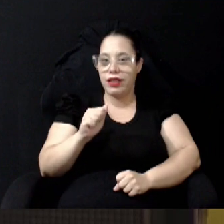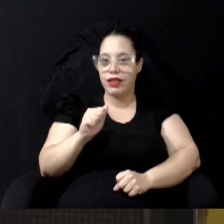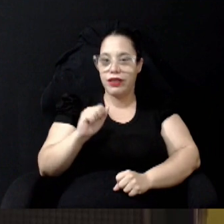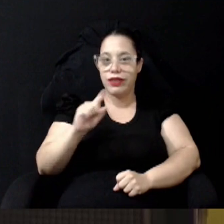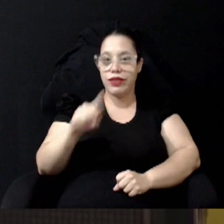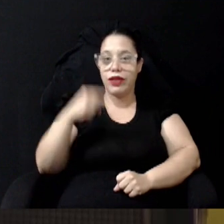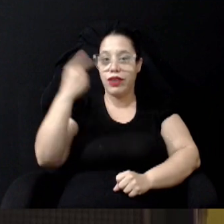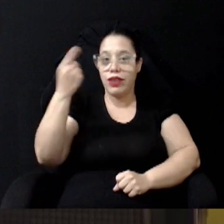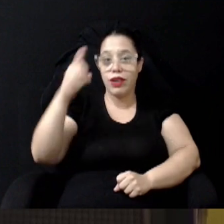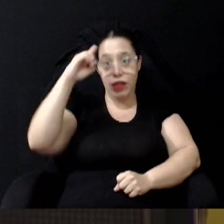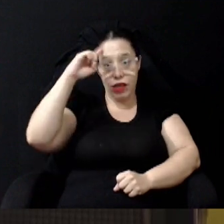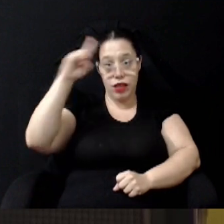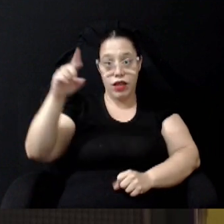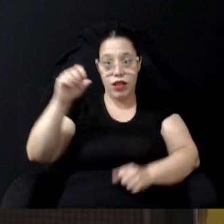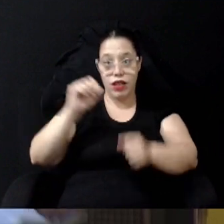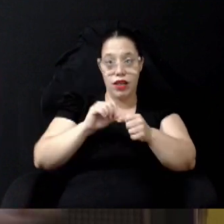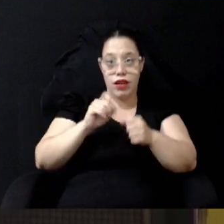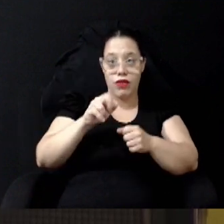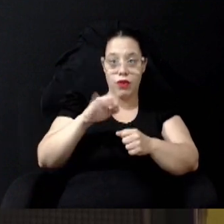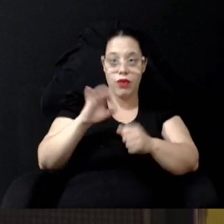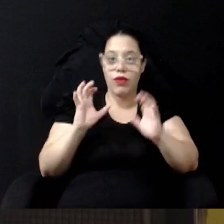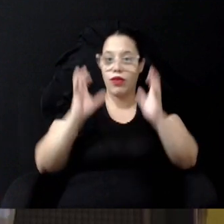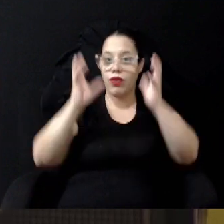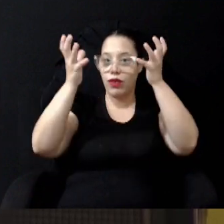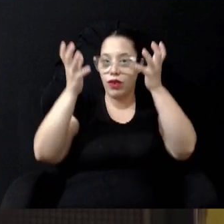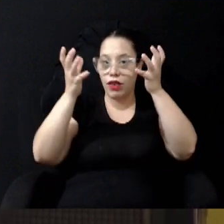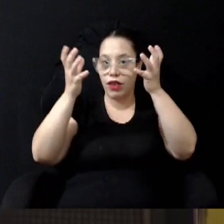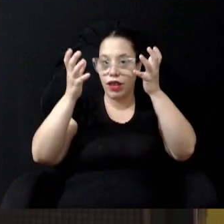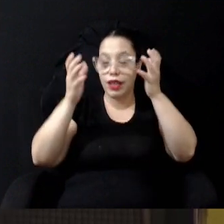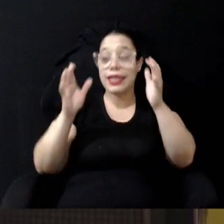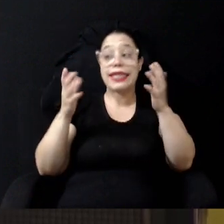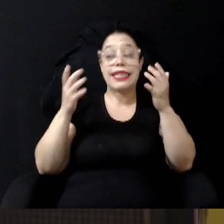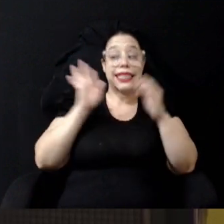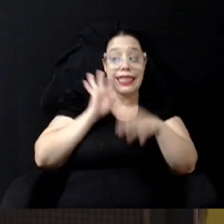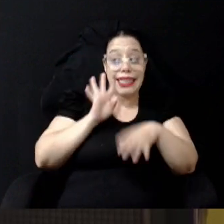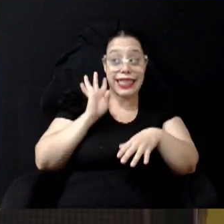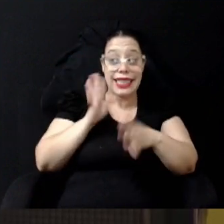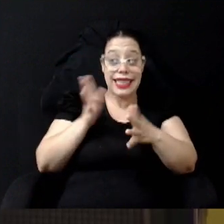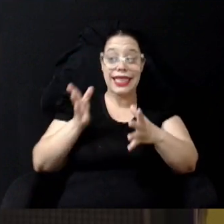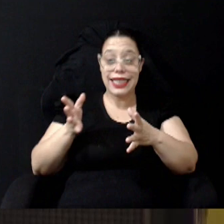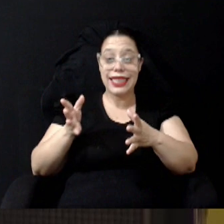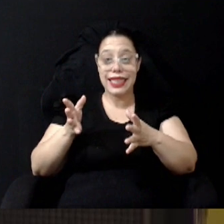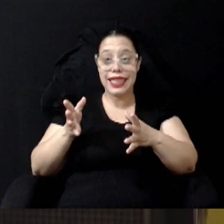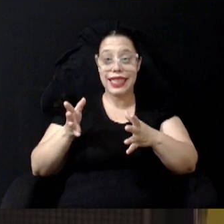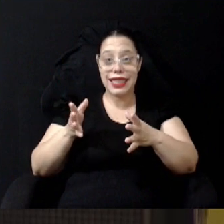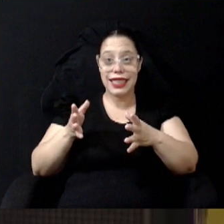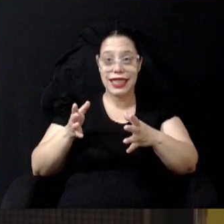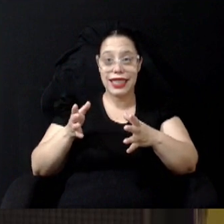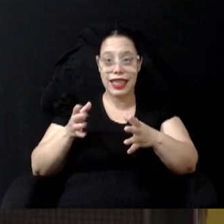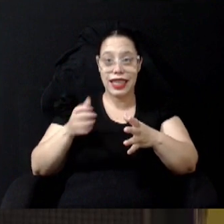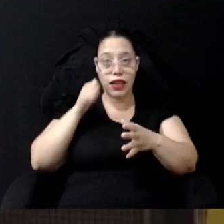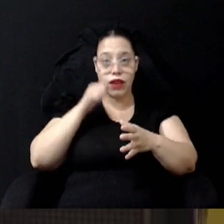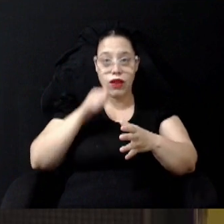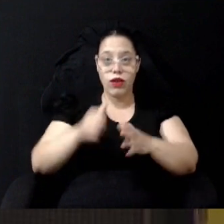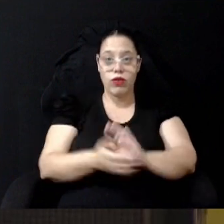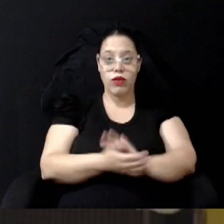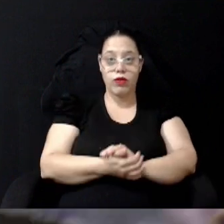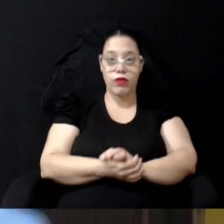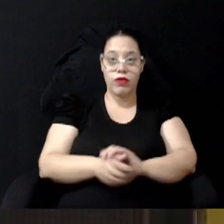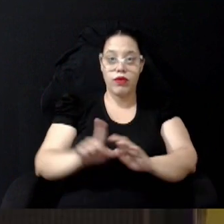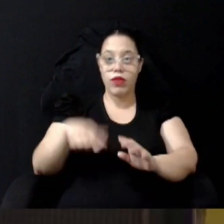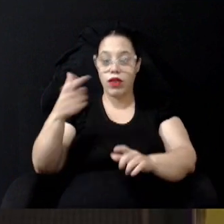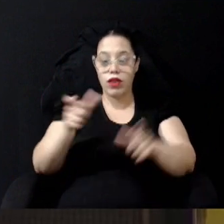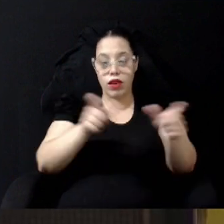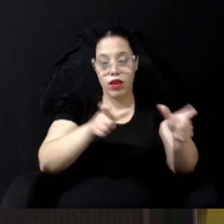nós vamos fazer uma festa com as promotoras legais, enfim, com o Baque Mulher e tantos outros locais que a